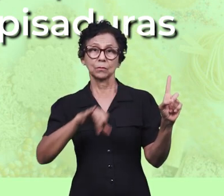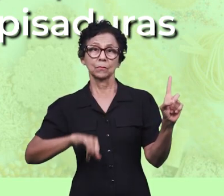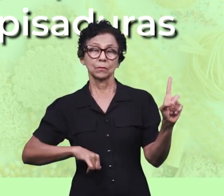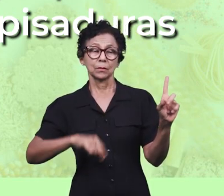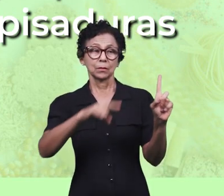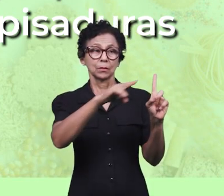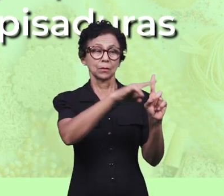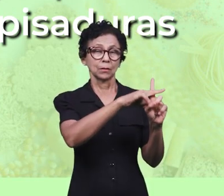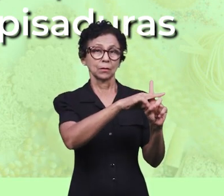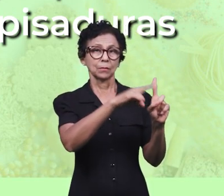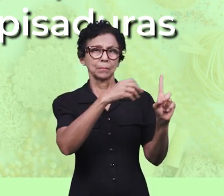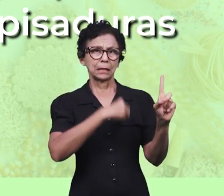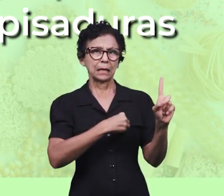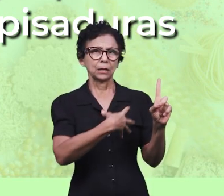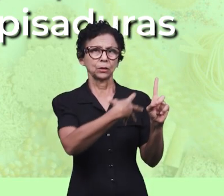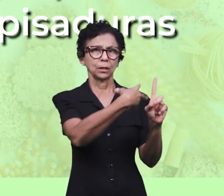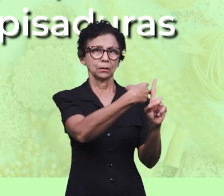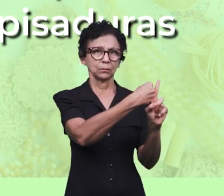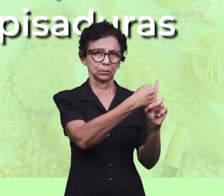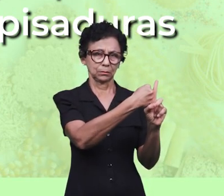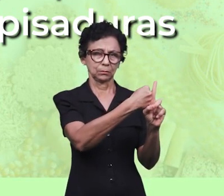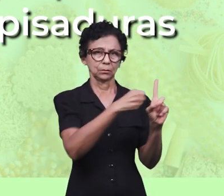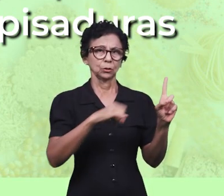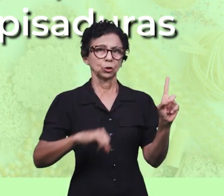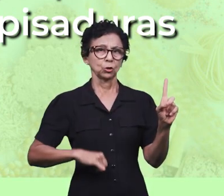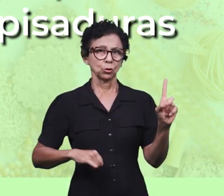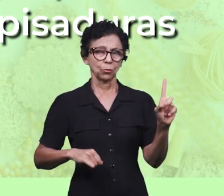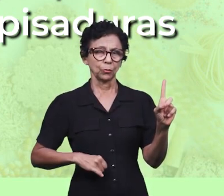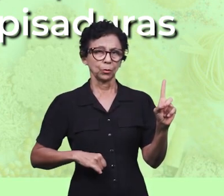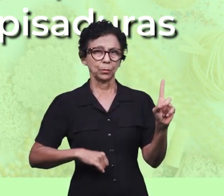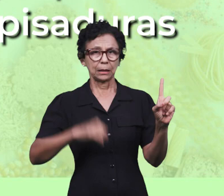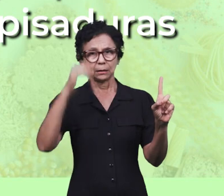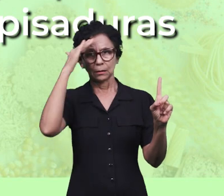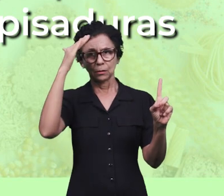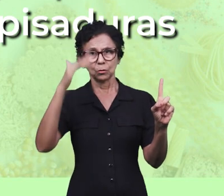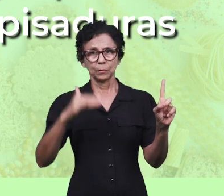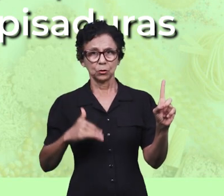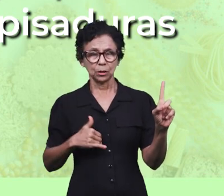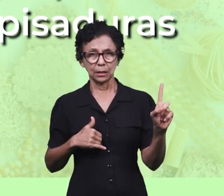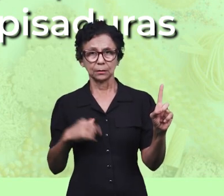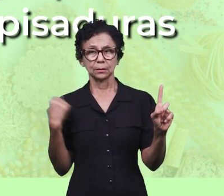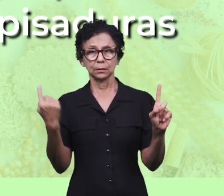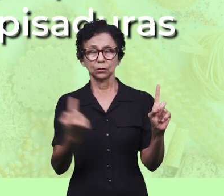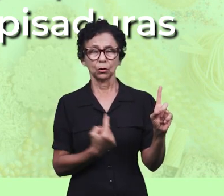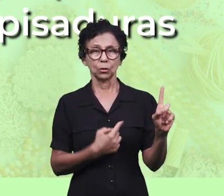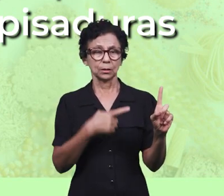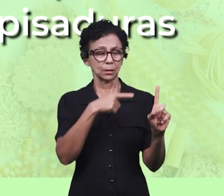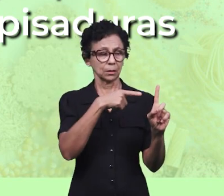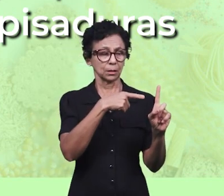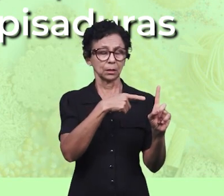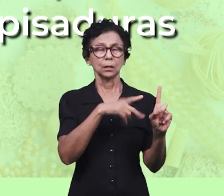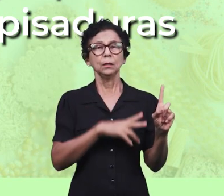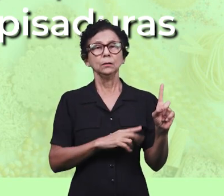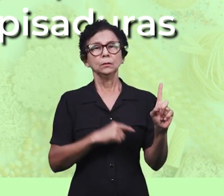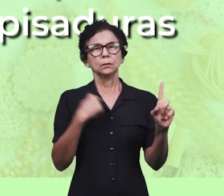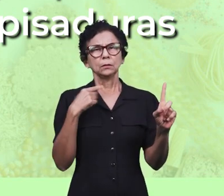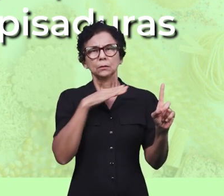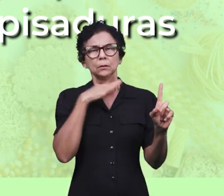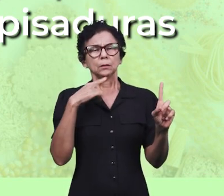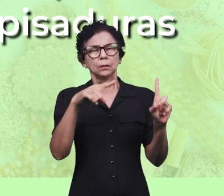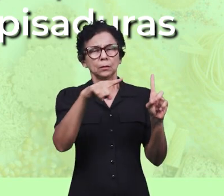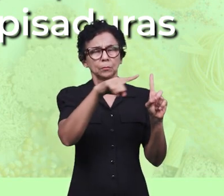transgressões e moído por causa das nossas iniquidades. O castigo que nos traz a paz estava sobre Ele, e pelas